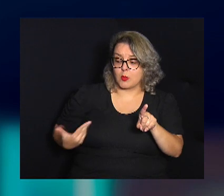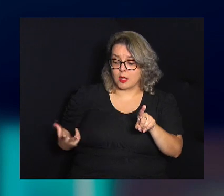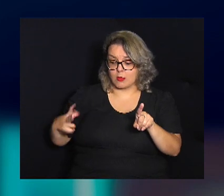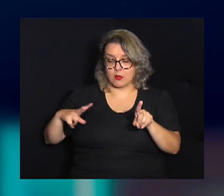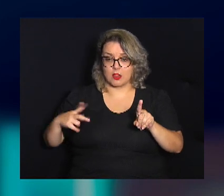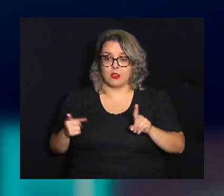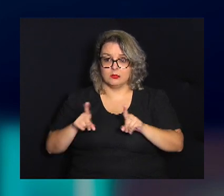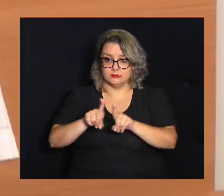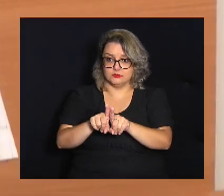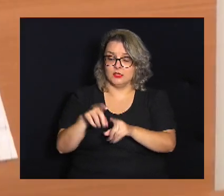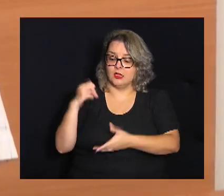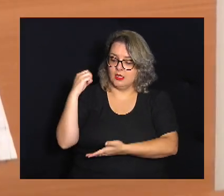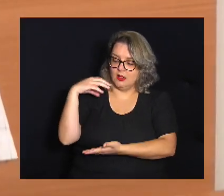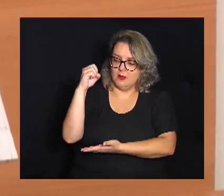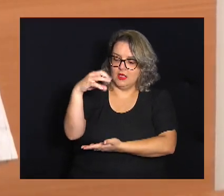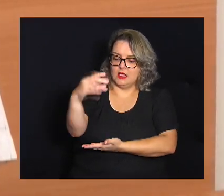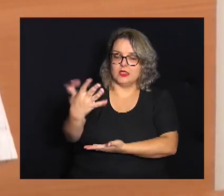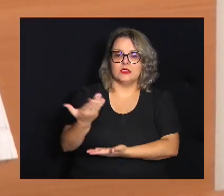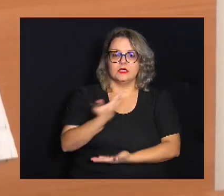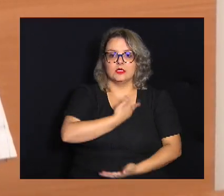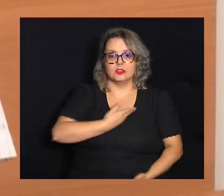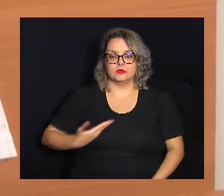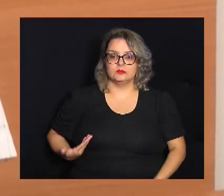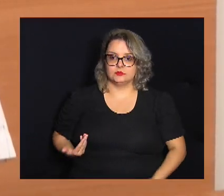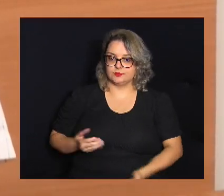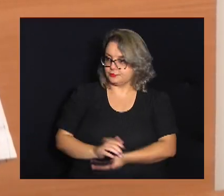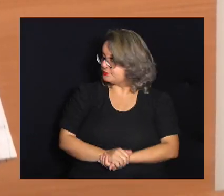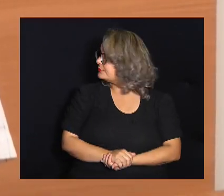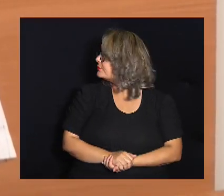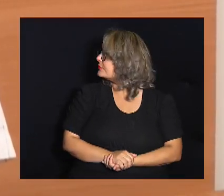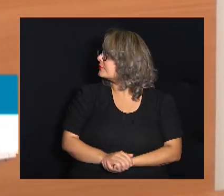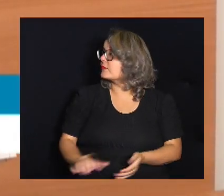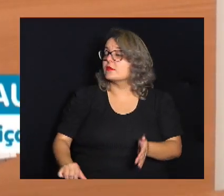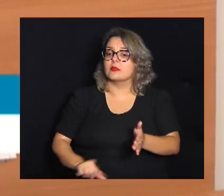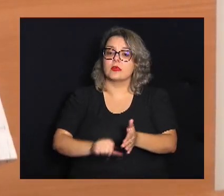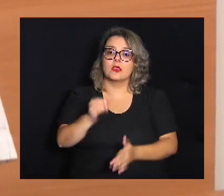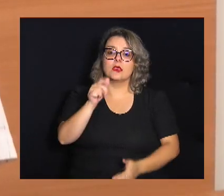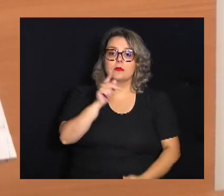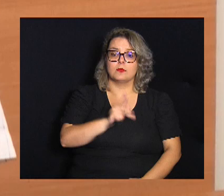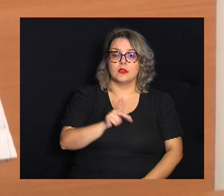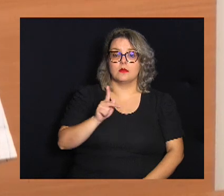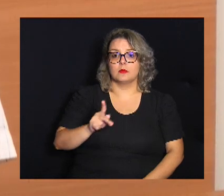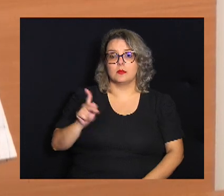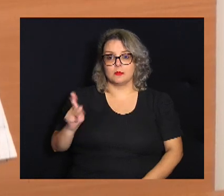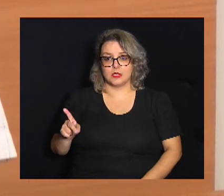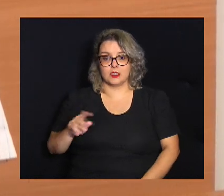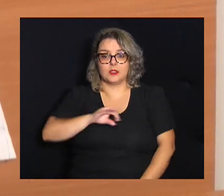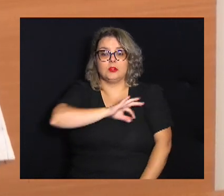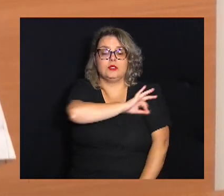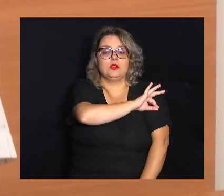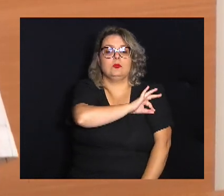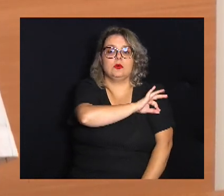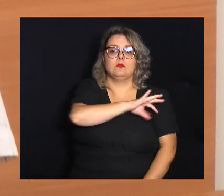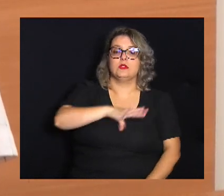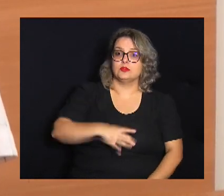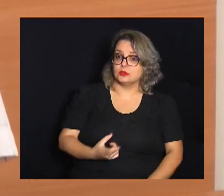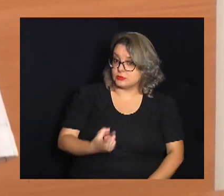da iluminação pública. Essa foi a primeira PPP da Prefeitura de Campinas.